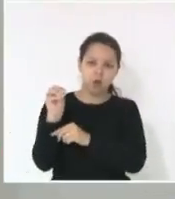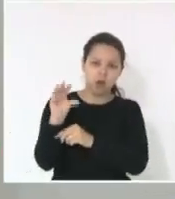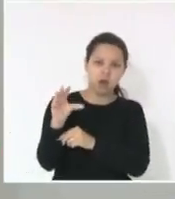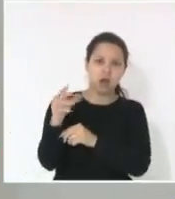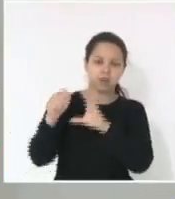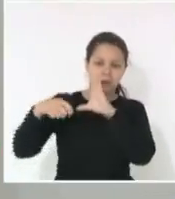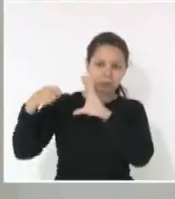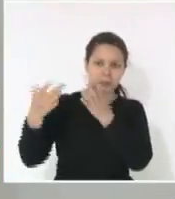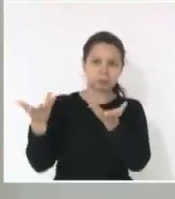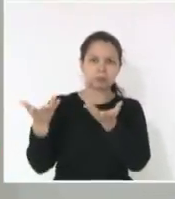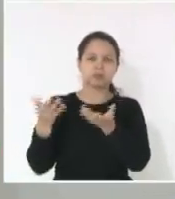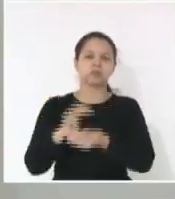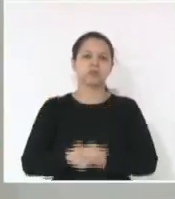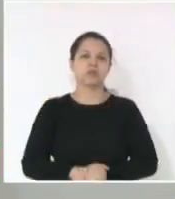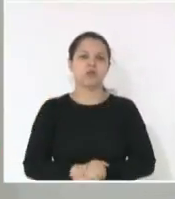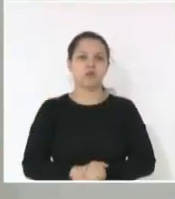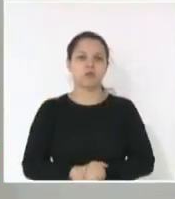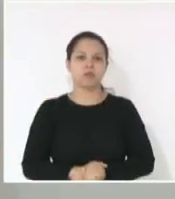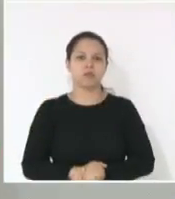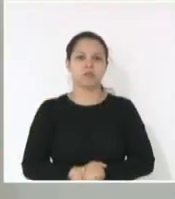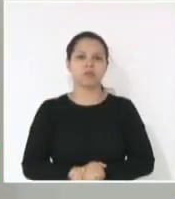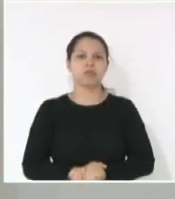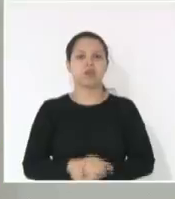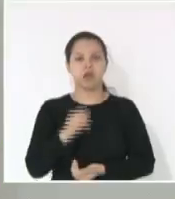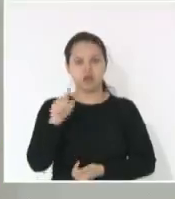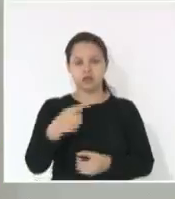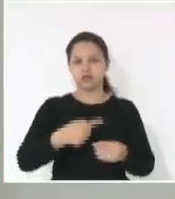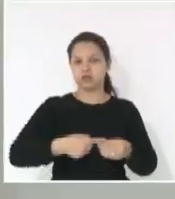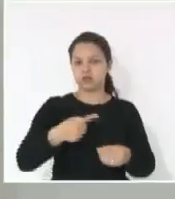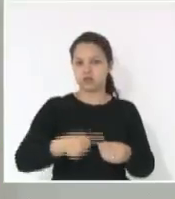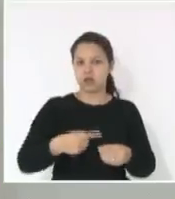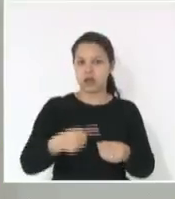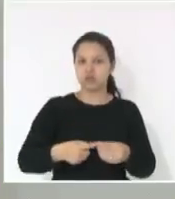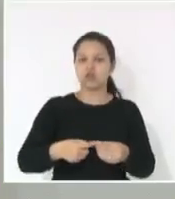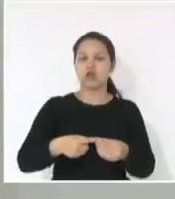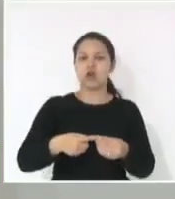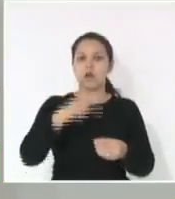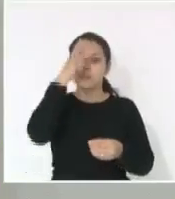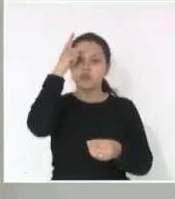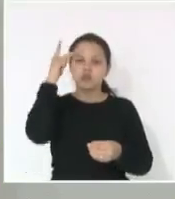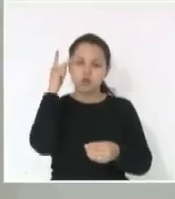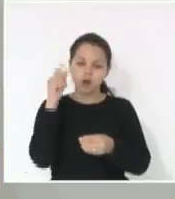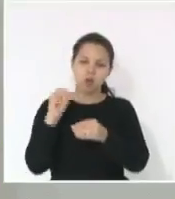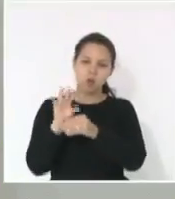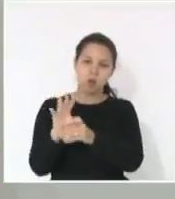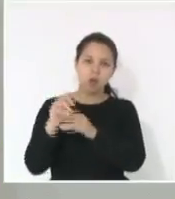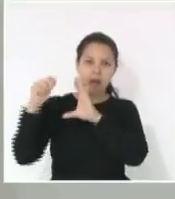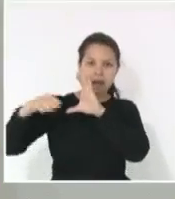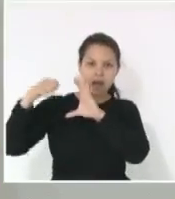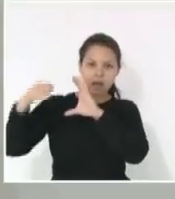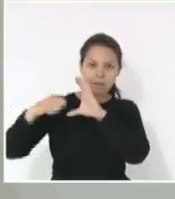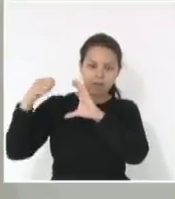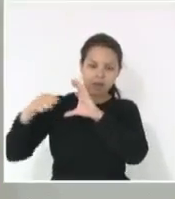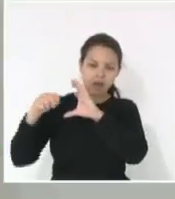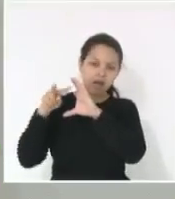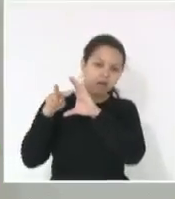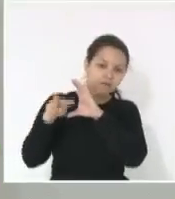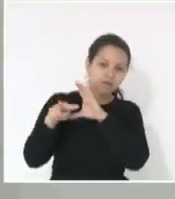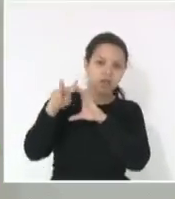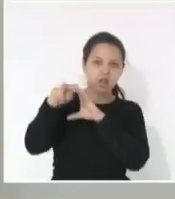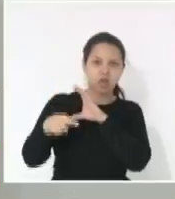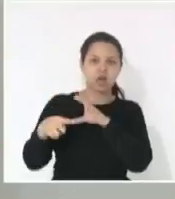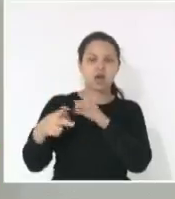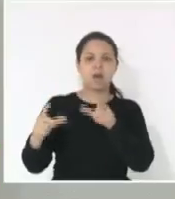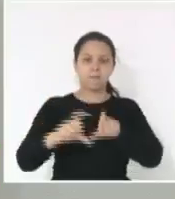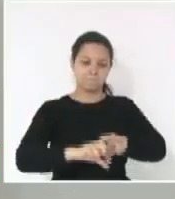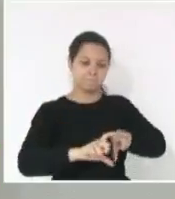da cidade, deputado Ismael, câmeras de monitoramento com leitura de placas. Então,